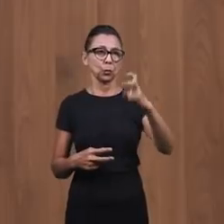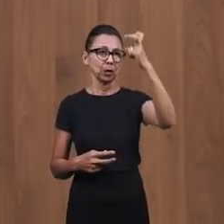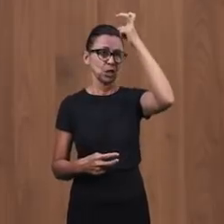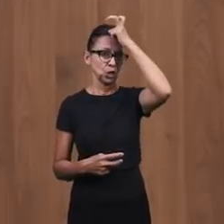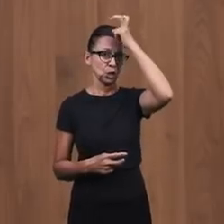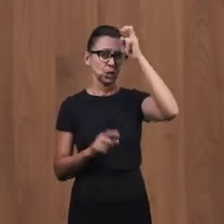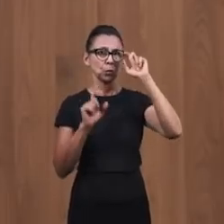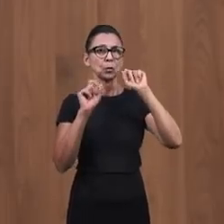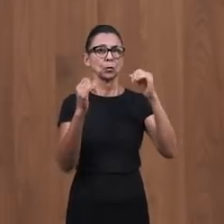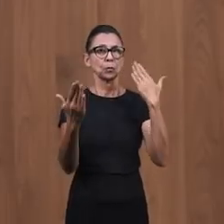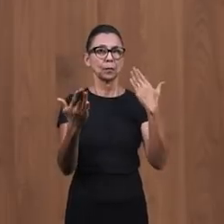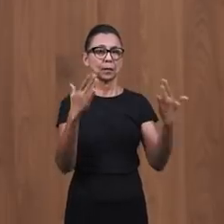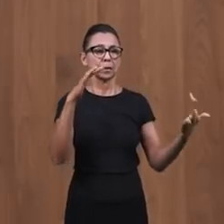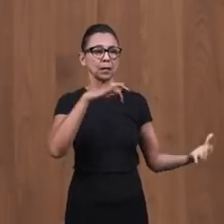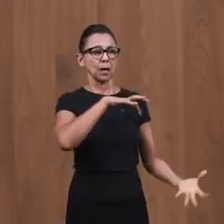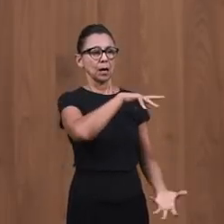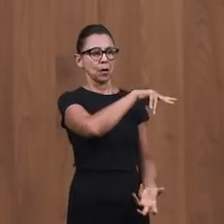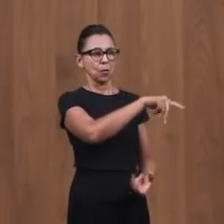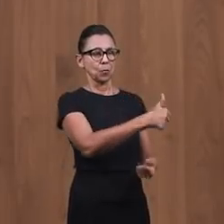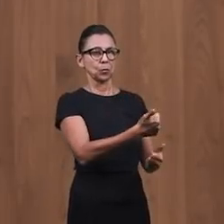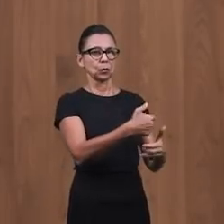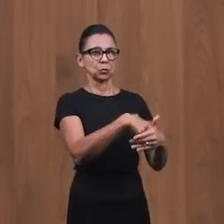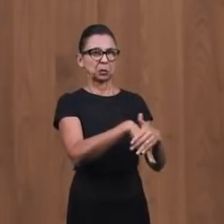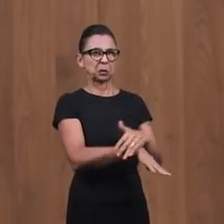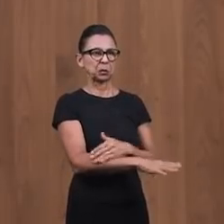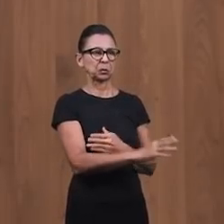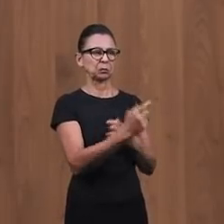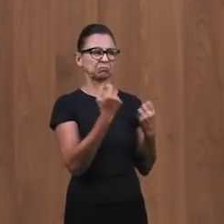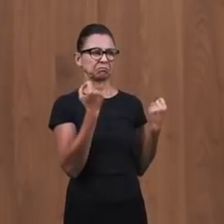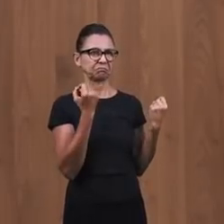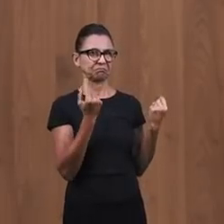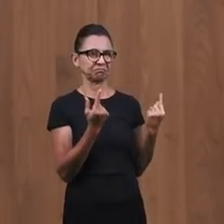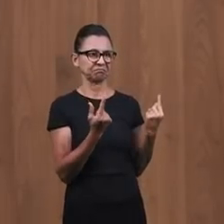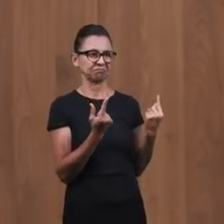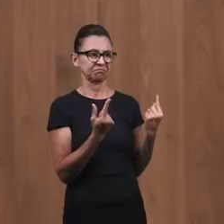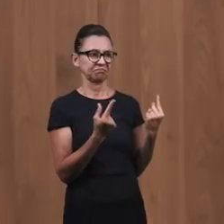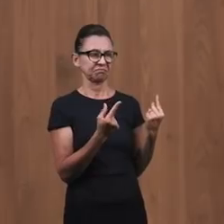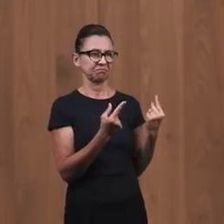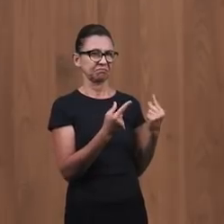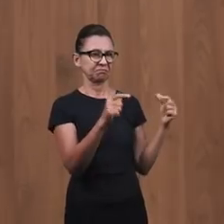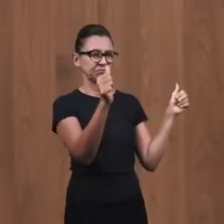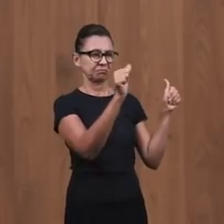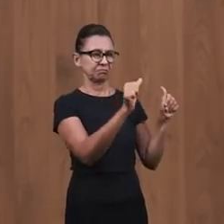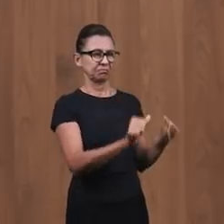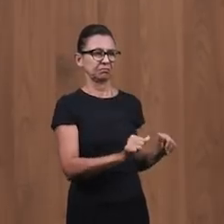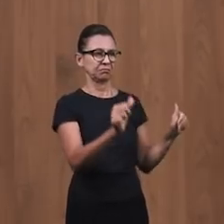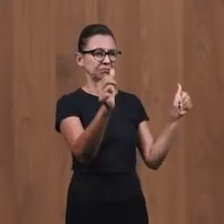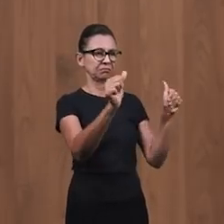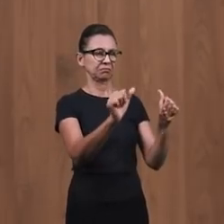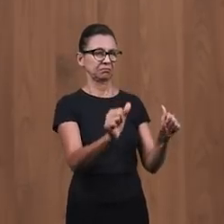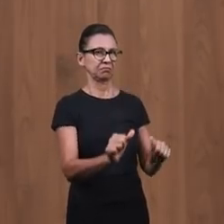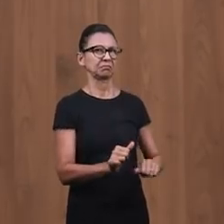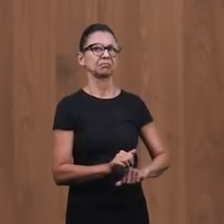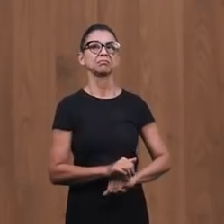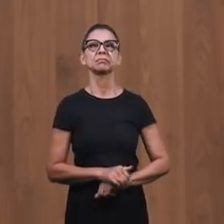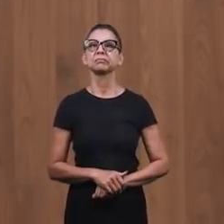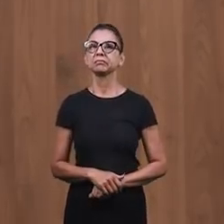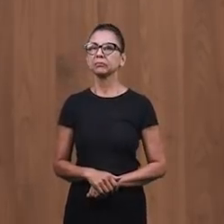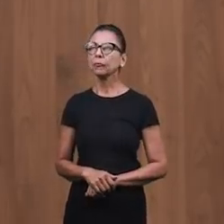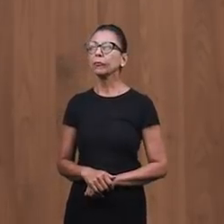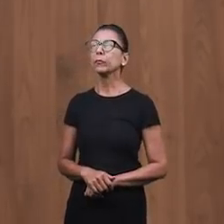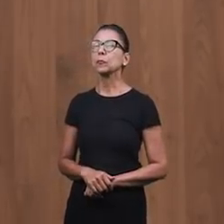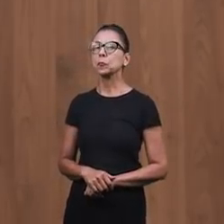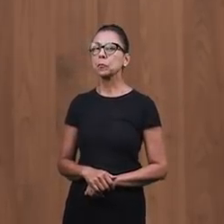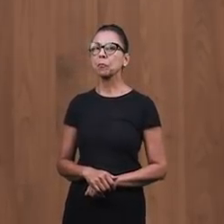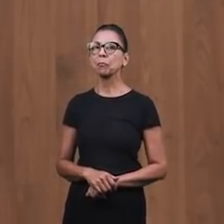o mundo, com seus costumes estranhos, com a adoração de ídolos e deuses. E como